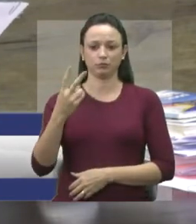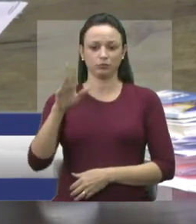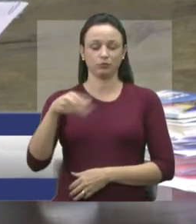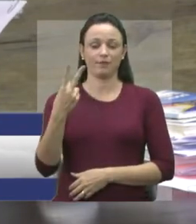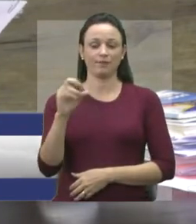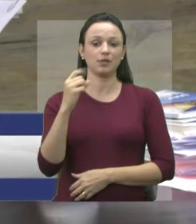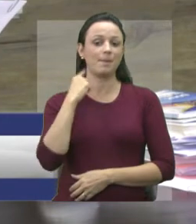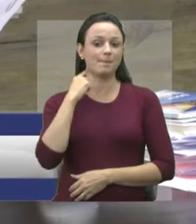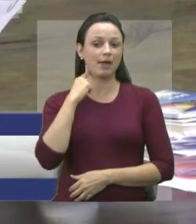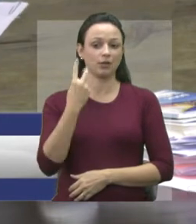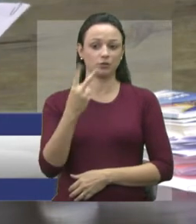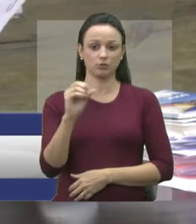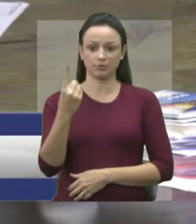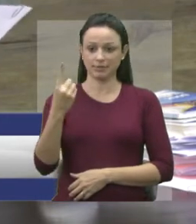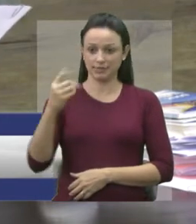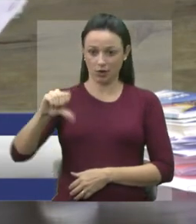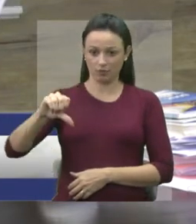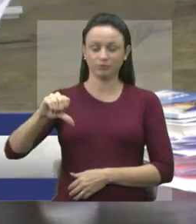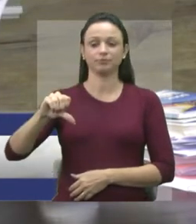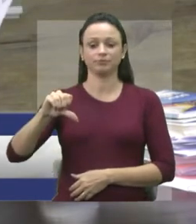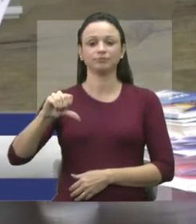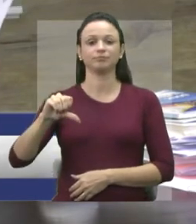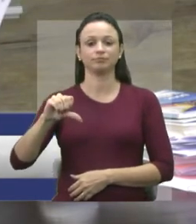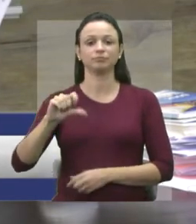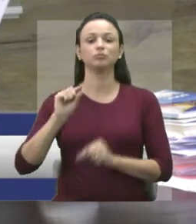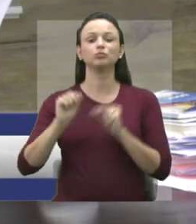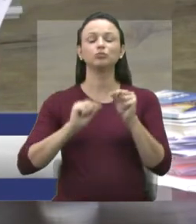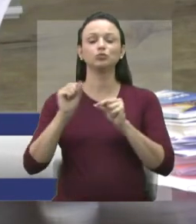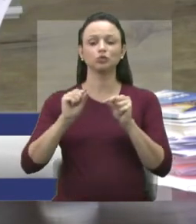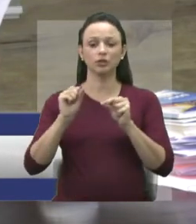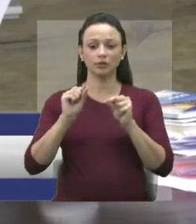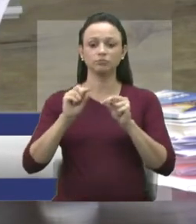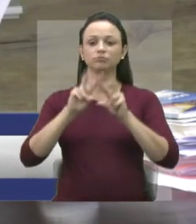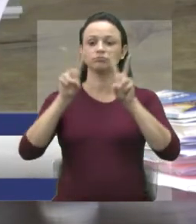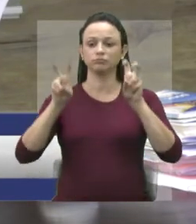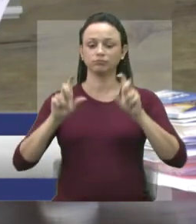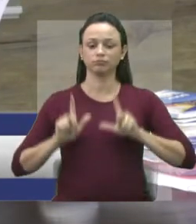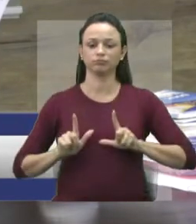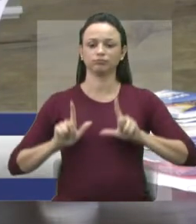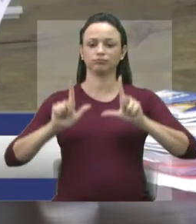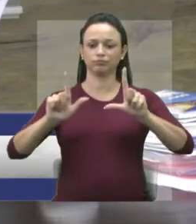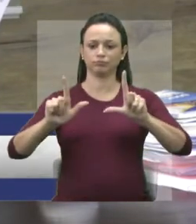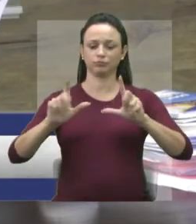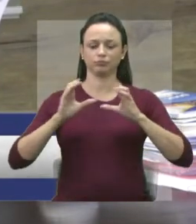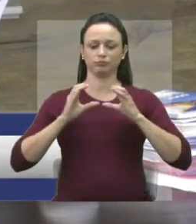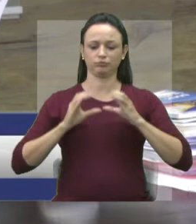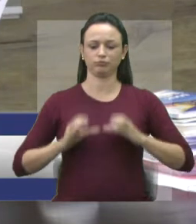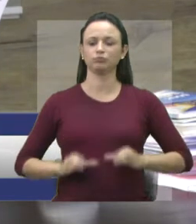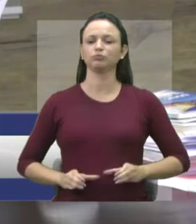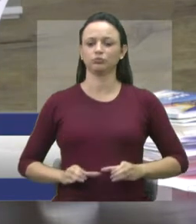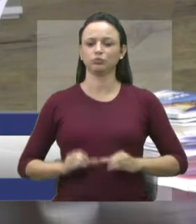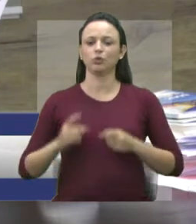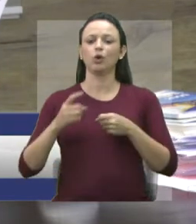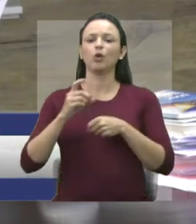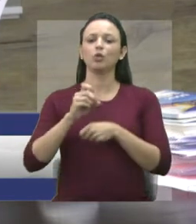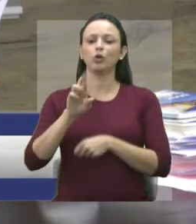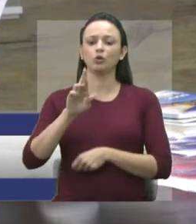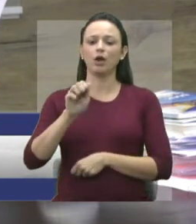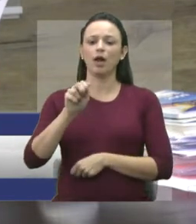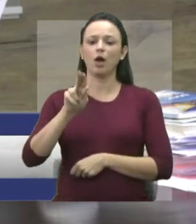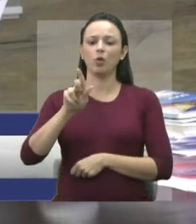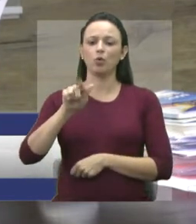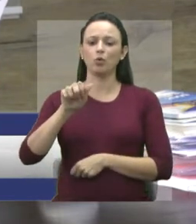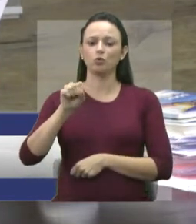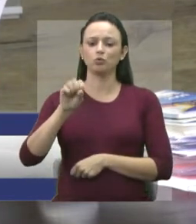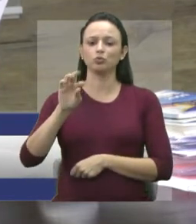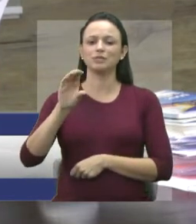20 de maio do ano de 2019, será concedido título de cidadão jauense ao Dr. Augusto César de